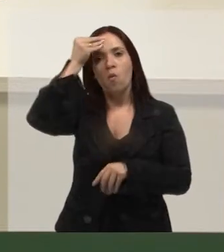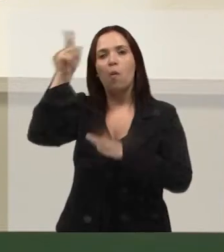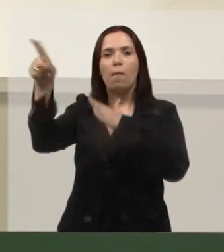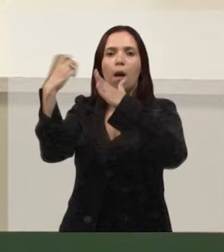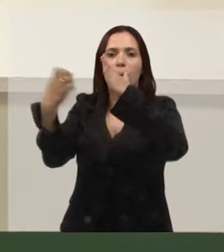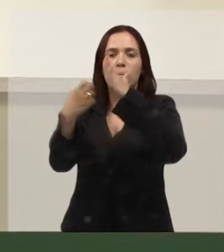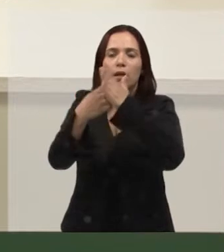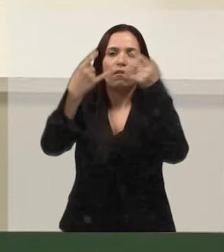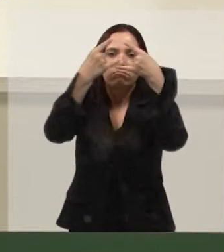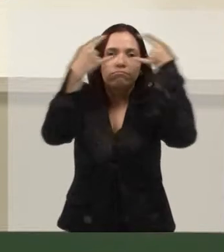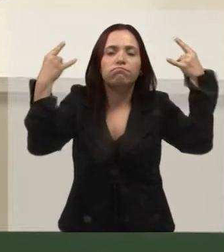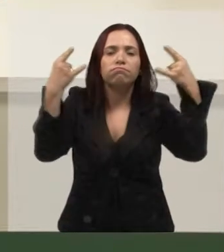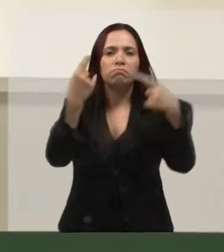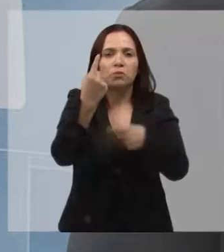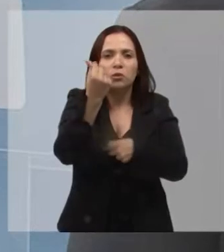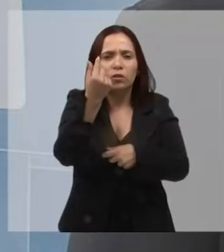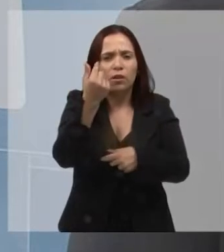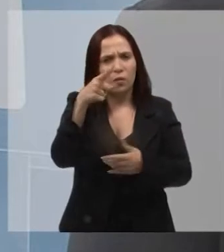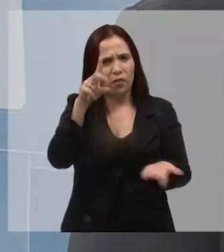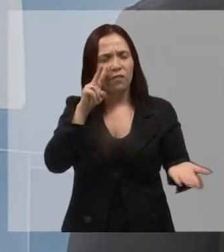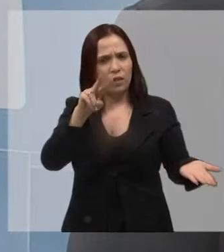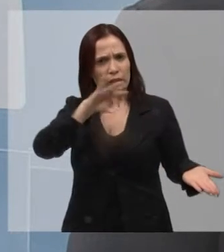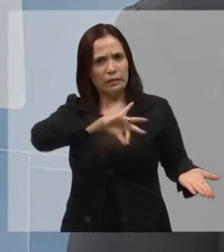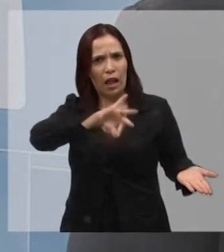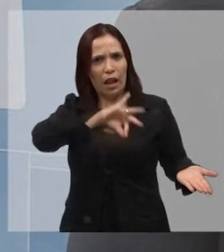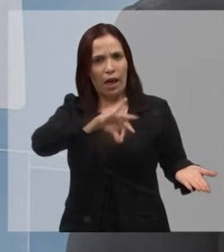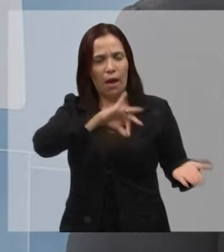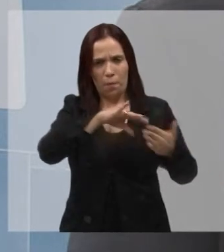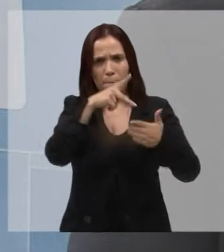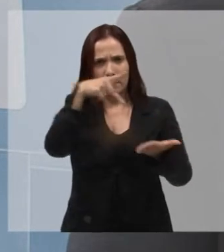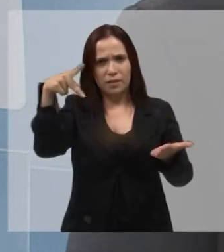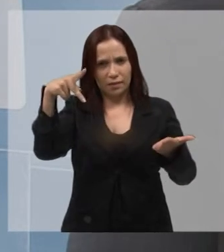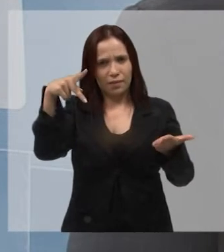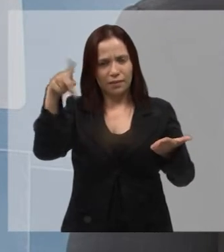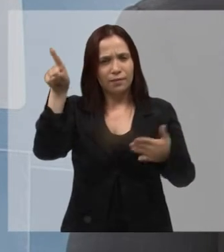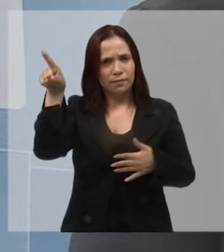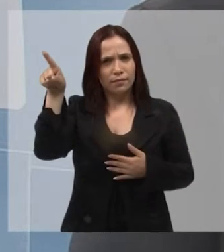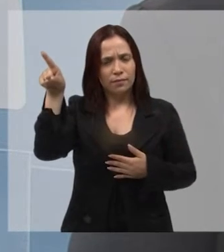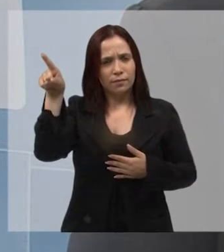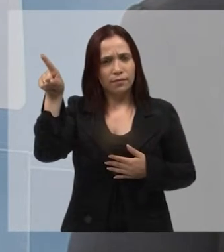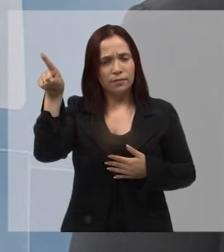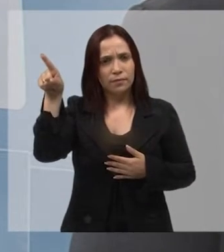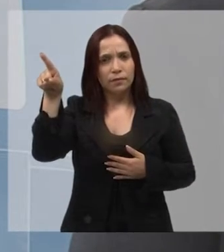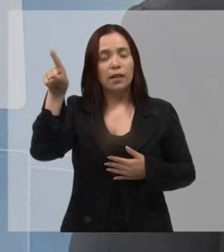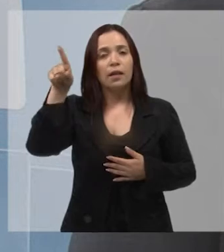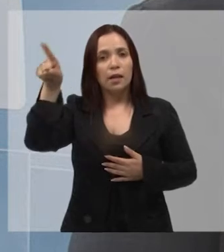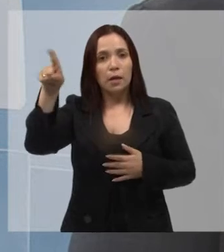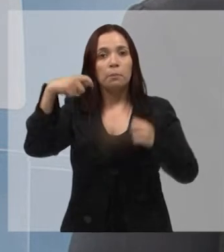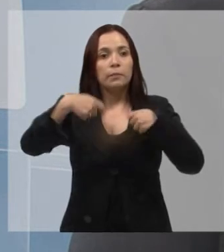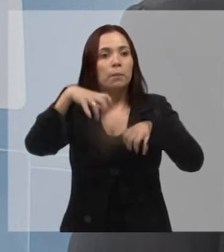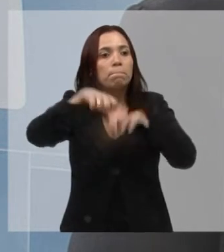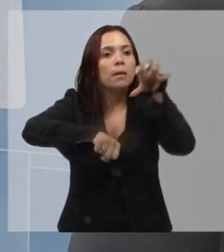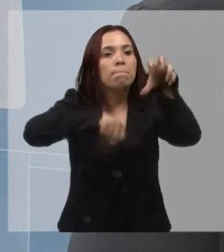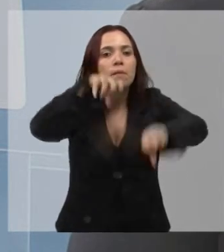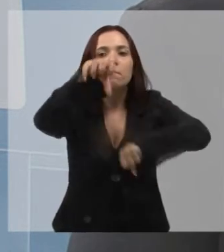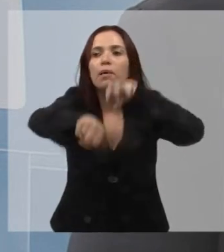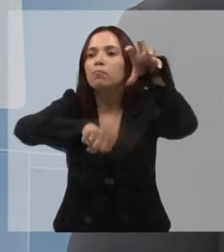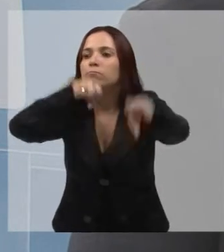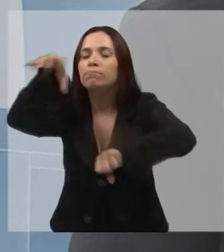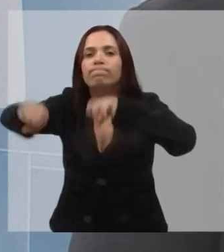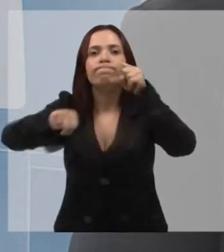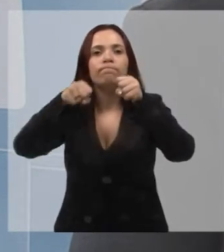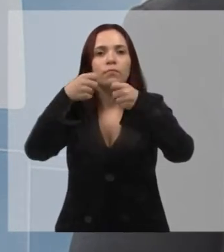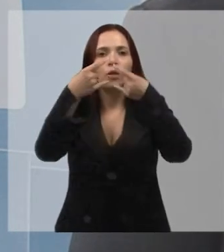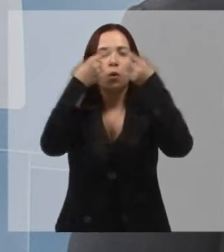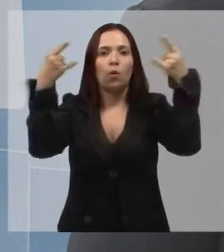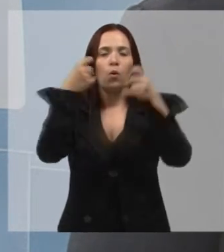pela grana. Você viu aqui quanto é que ganha um presidente do Avale, né? Ele ganha tudo isso, mas para ele ganhar isso, a empresa tem que ter lucros